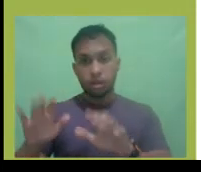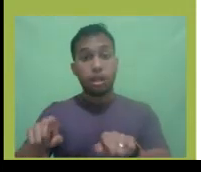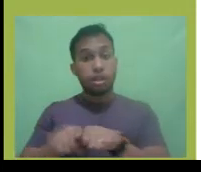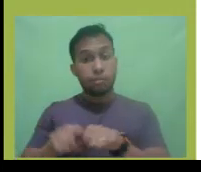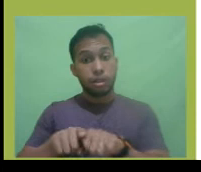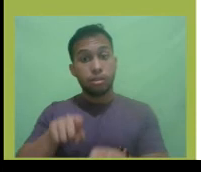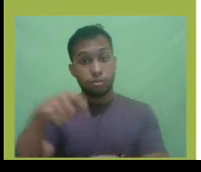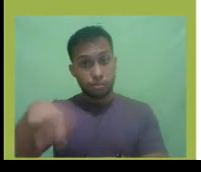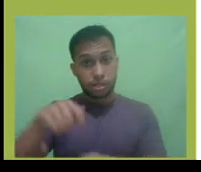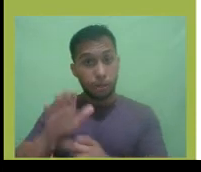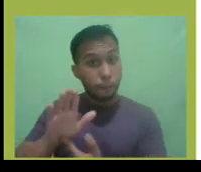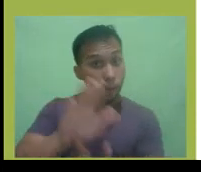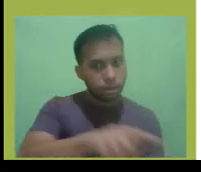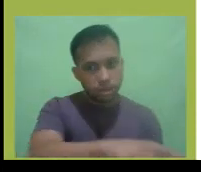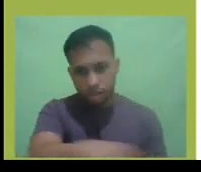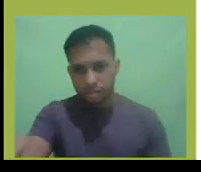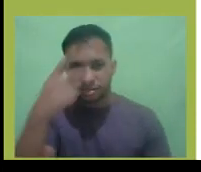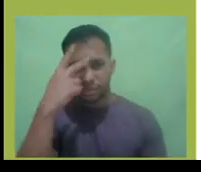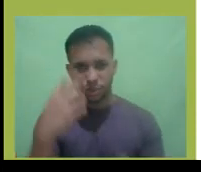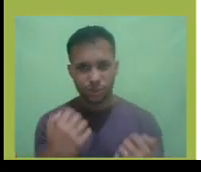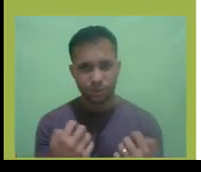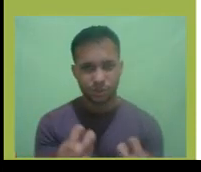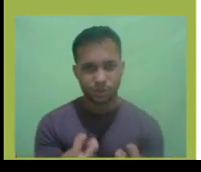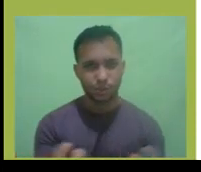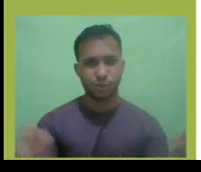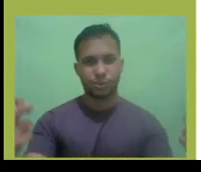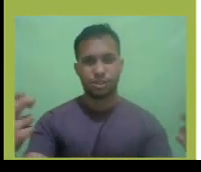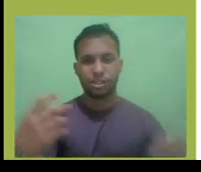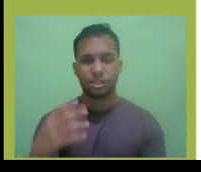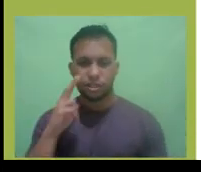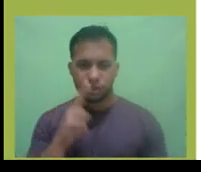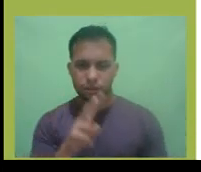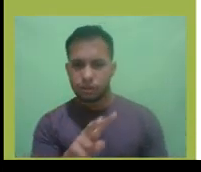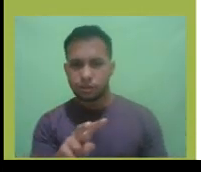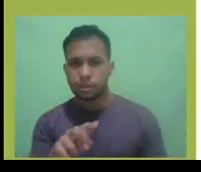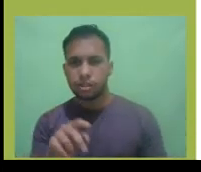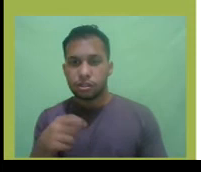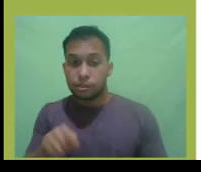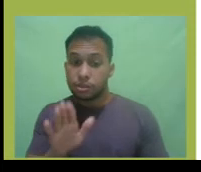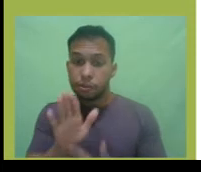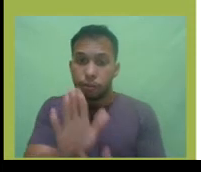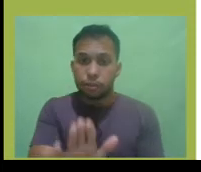espectador qual é a origem da sua hipótese, qual é a problemática, os seus questionamentos iniciais que